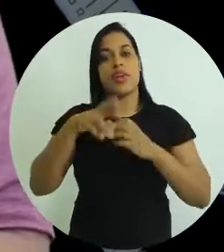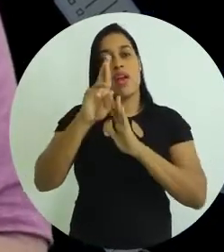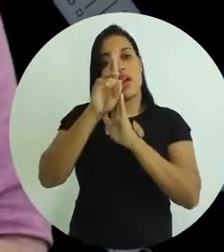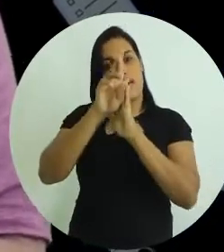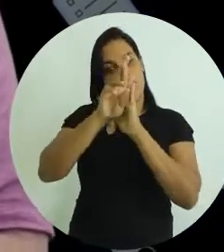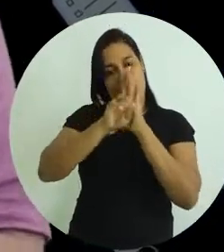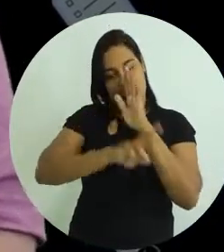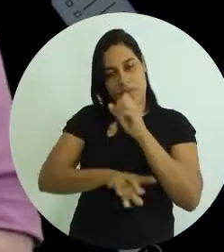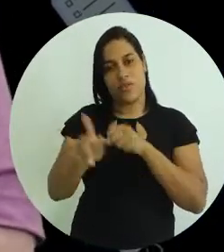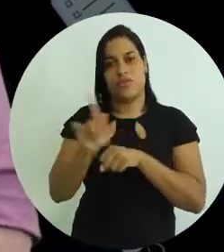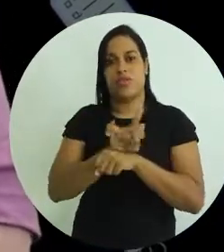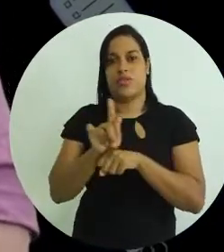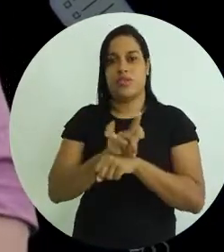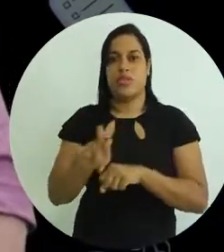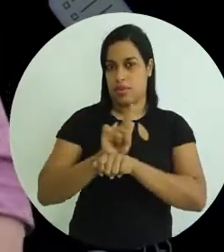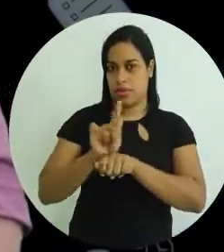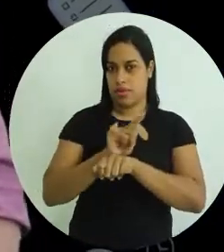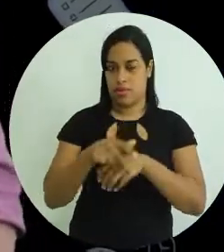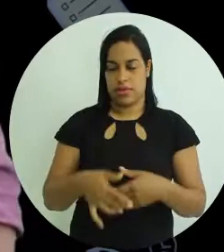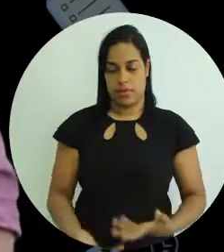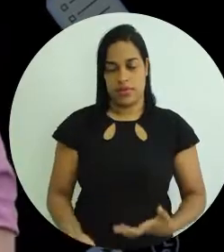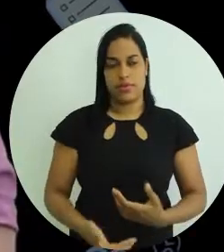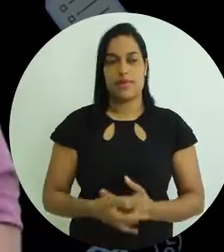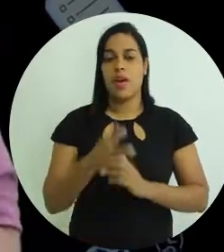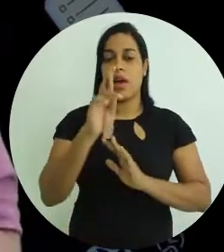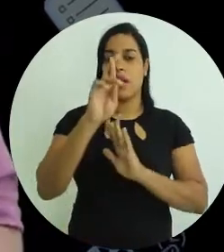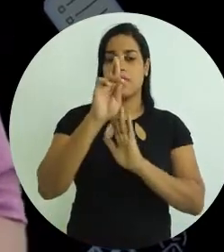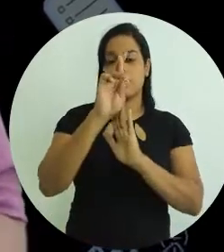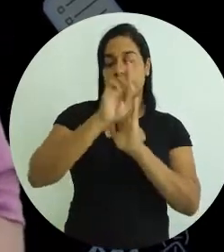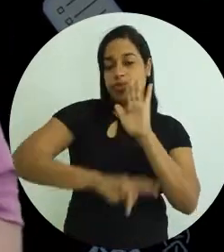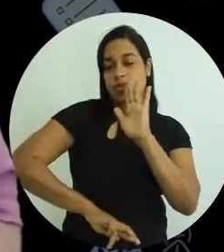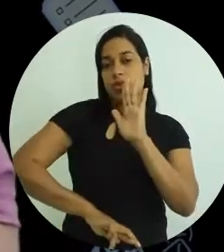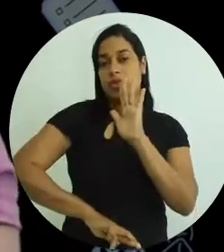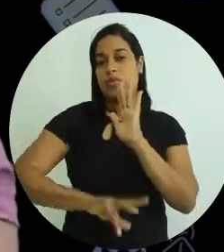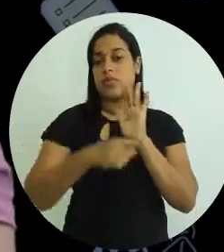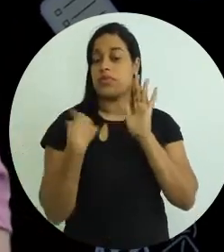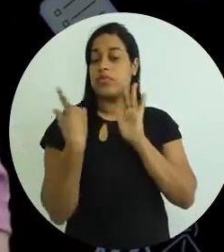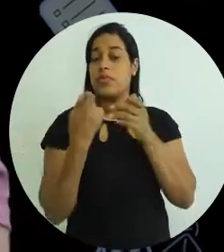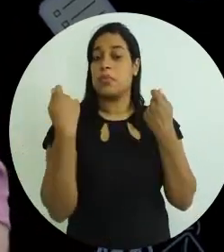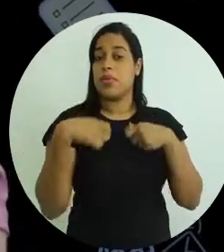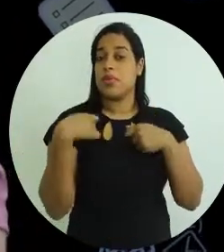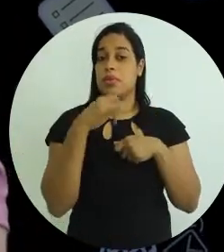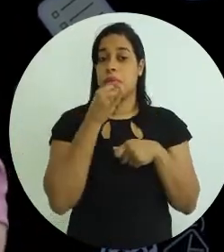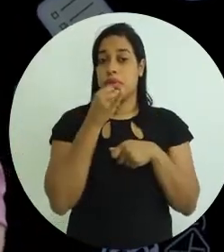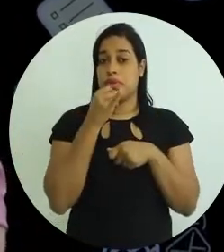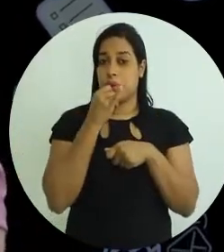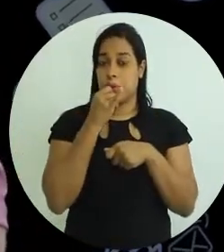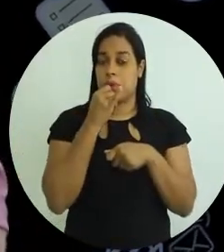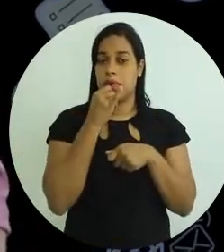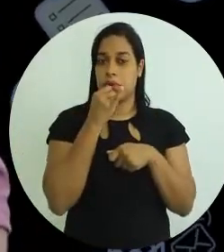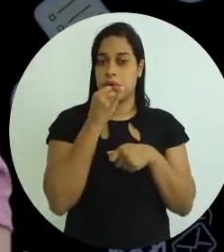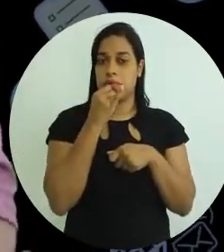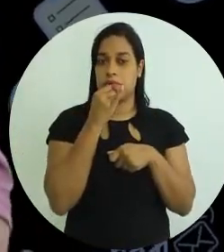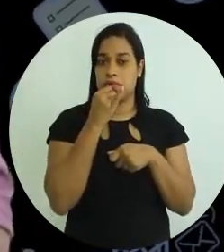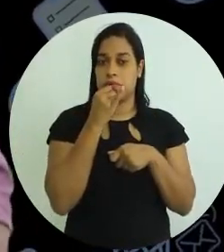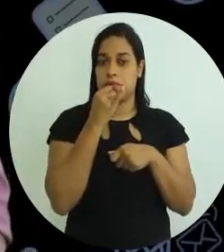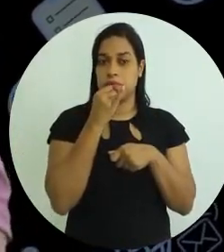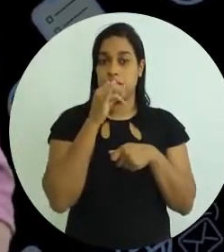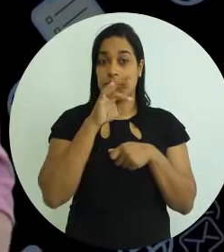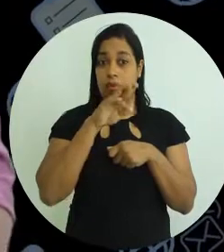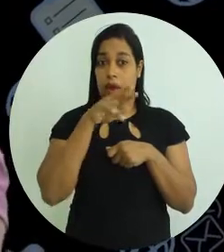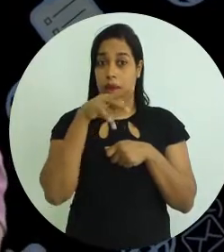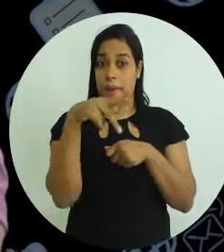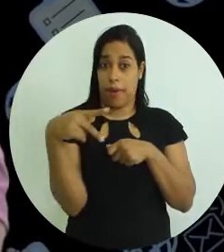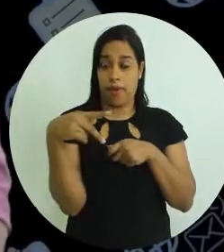relatórios gerenciais. São relatórios onde a gente vai precisar que o nosso